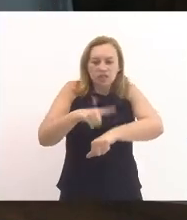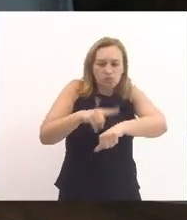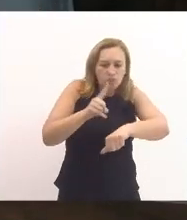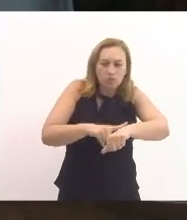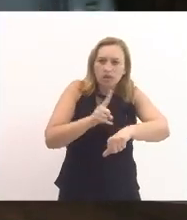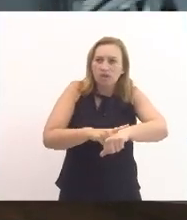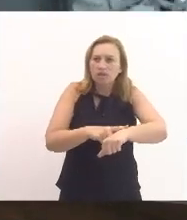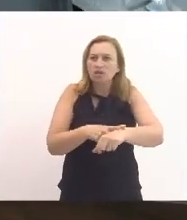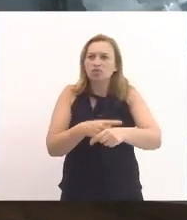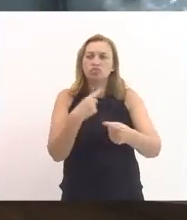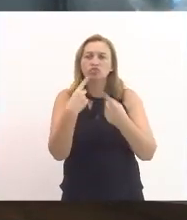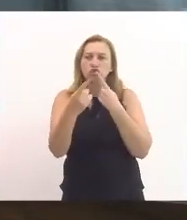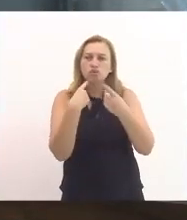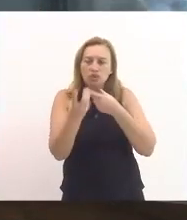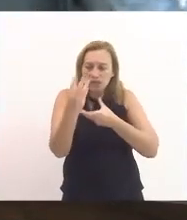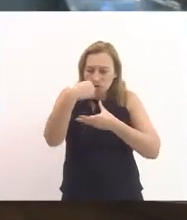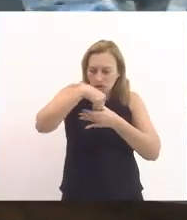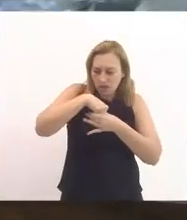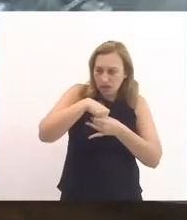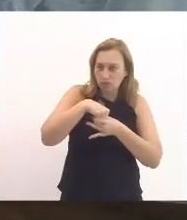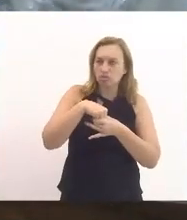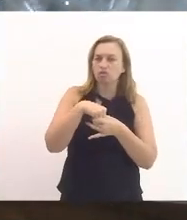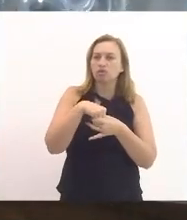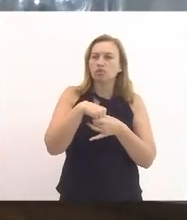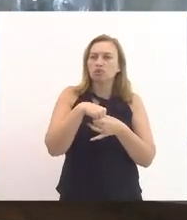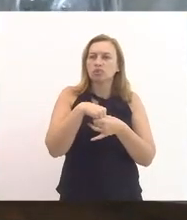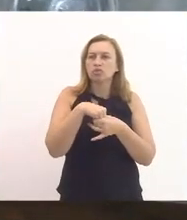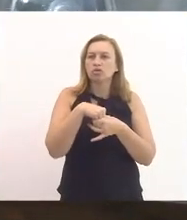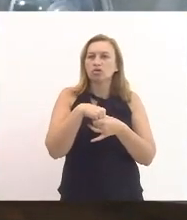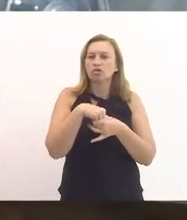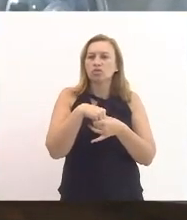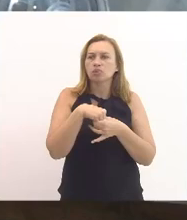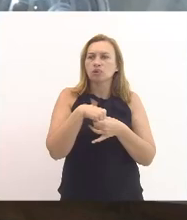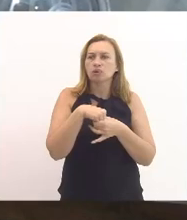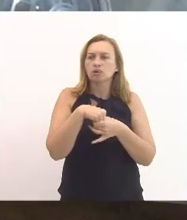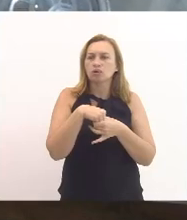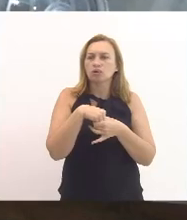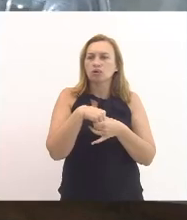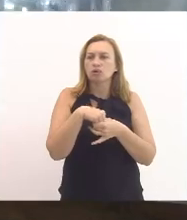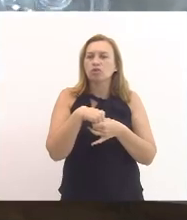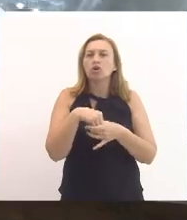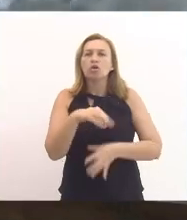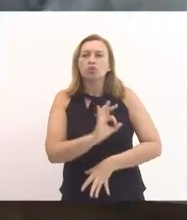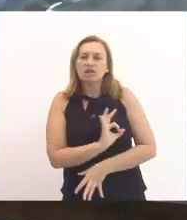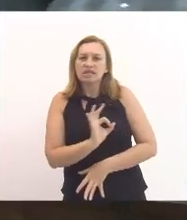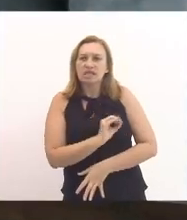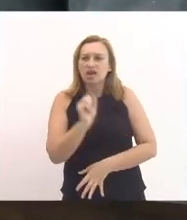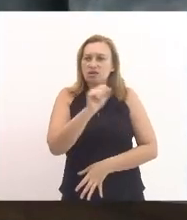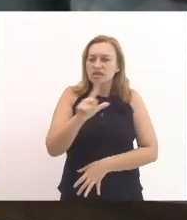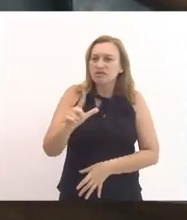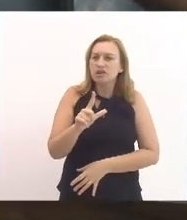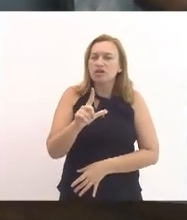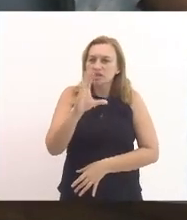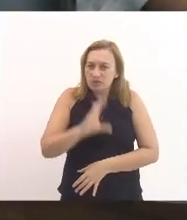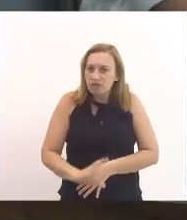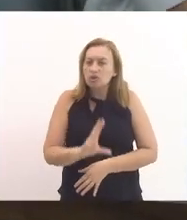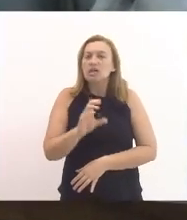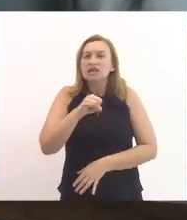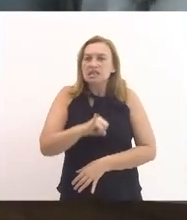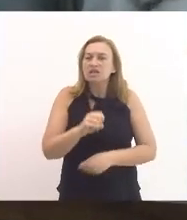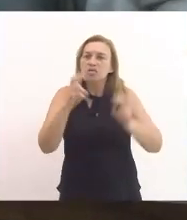que houve um grande o debate interno com a as com os policiais civis se essa questão